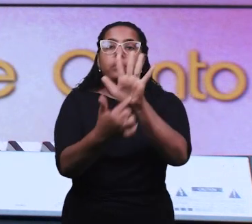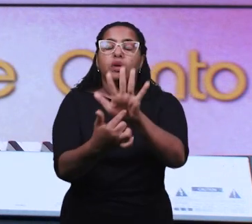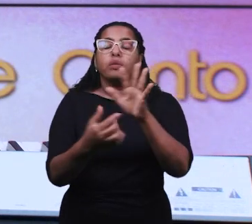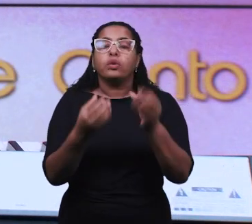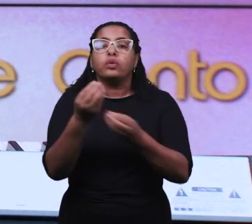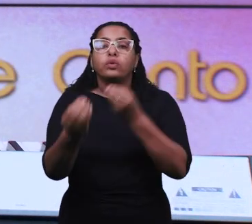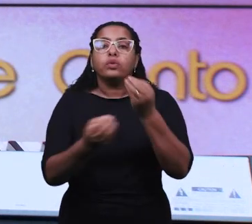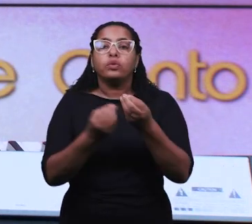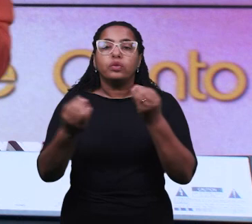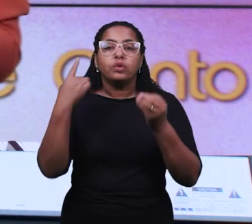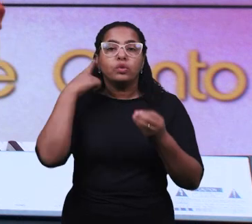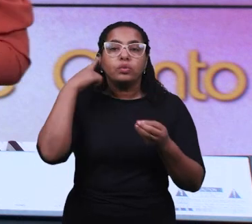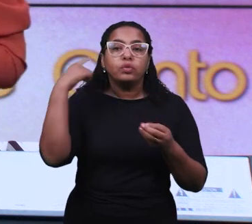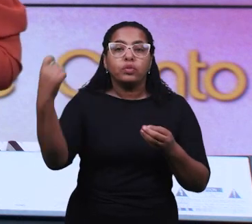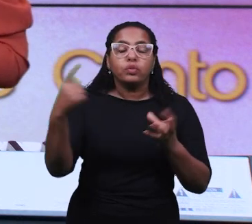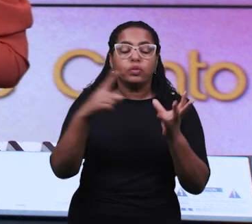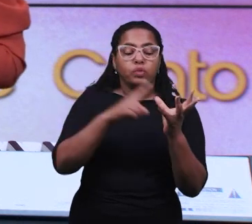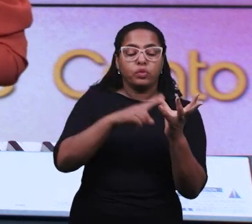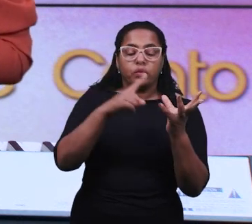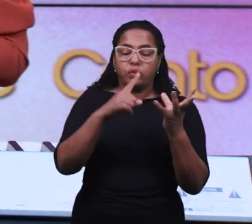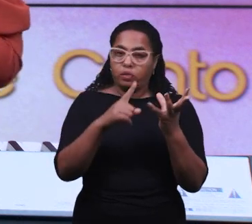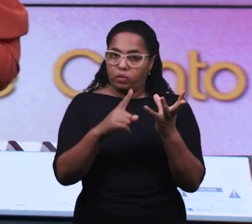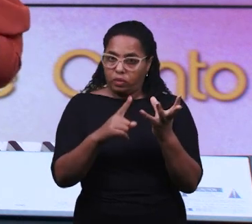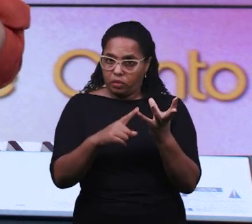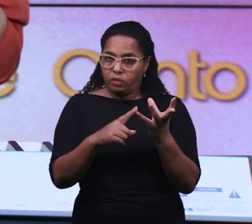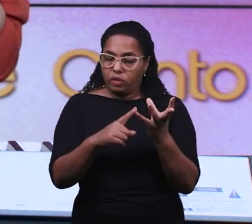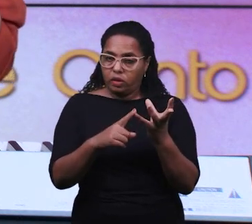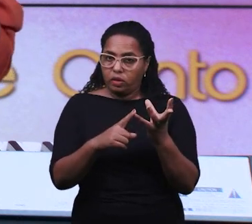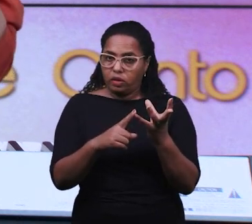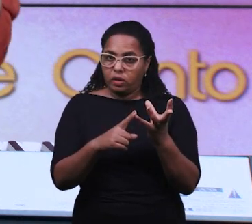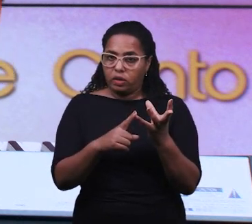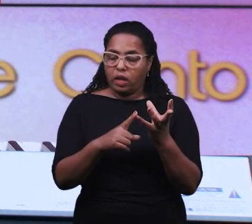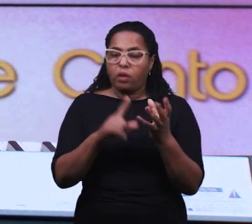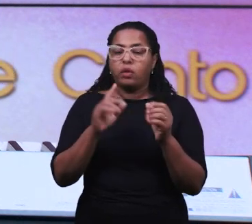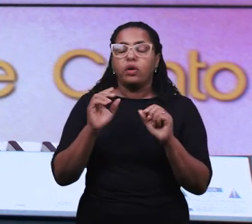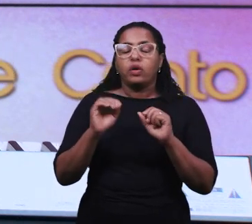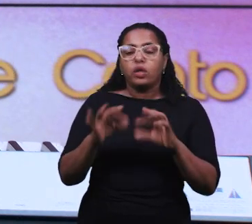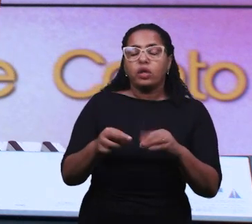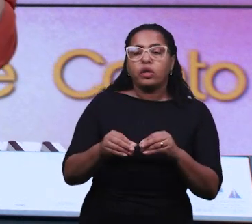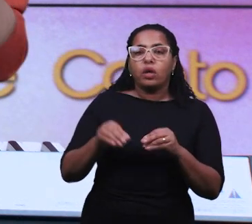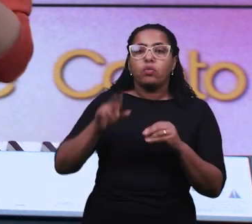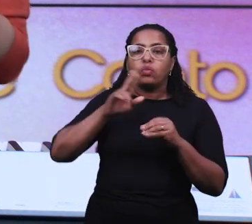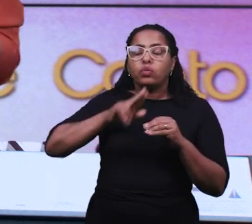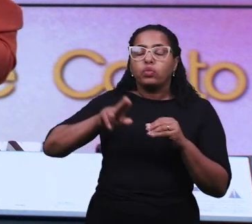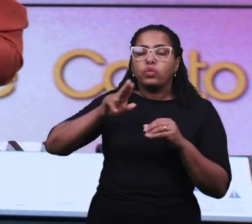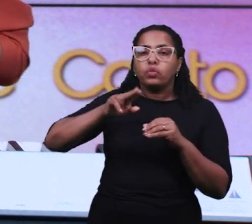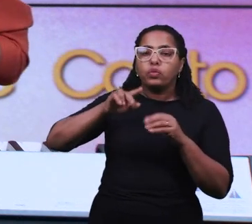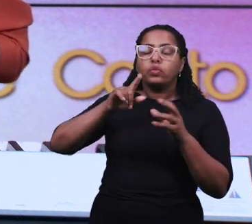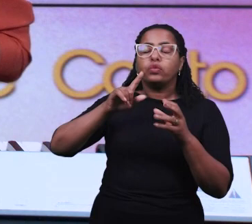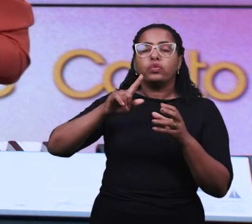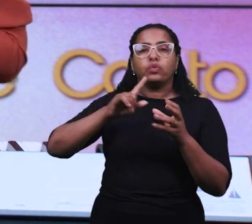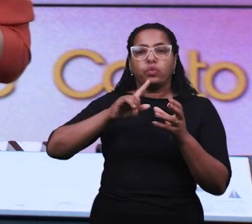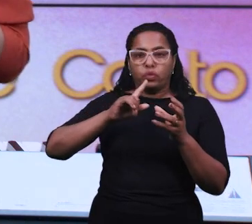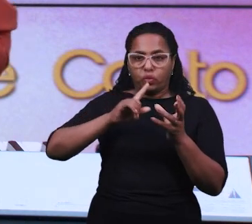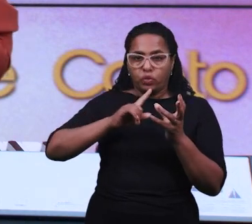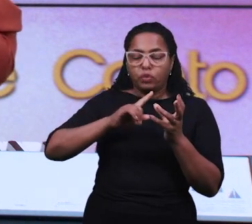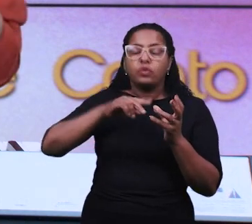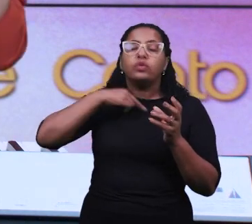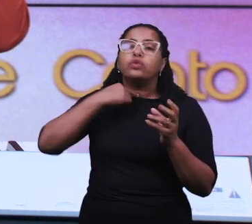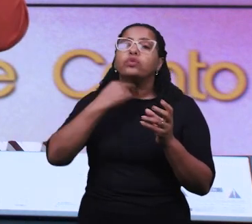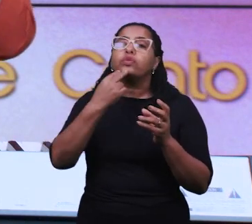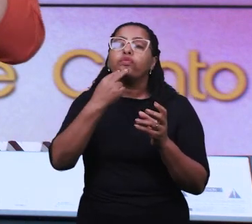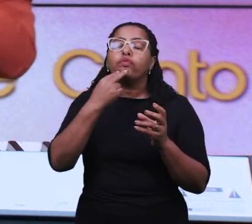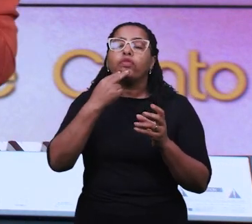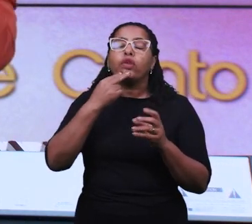dizer como é o som dessa vogal. Então, o filtro, ou seja, o trato vocal, ele desenvolve esse trabalho